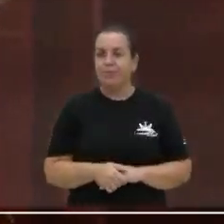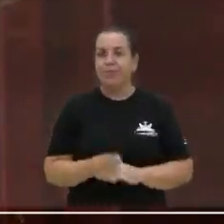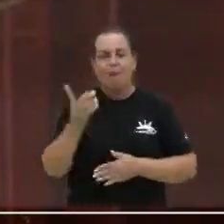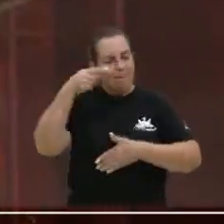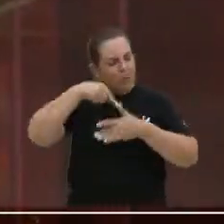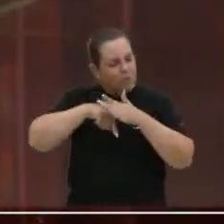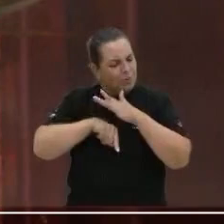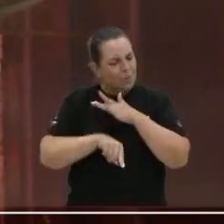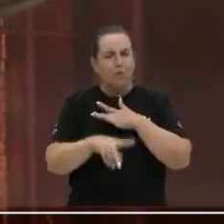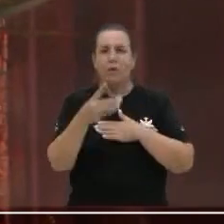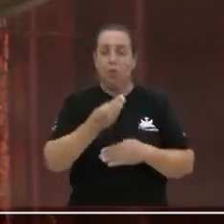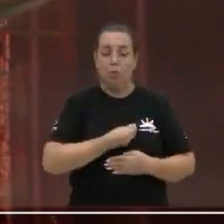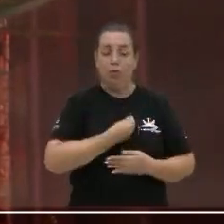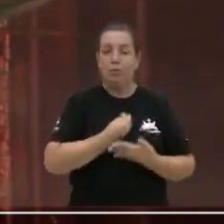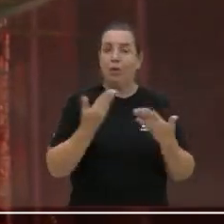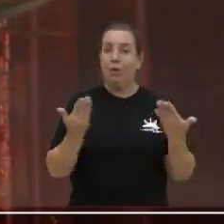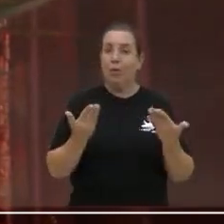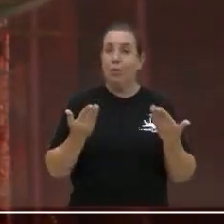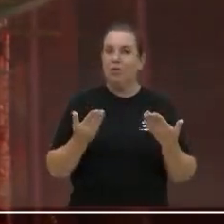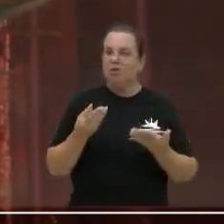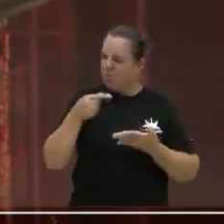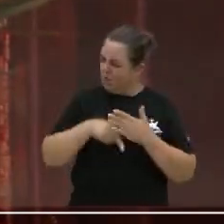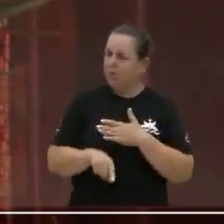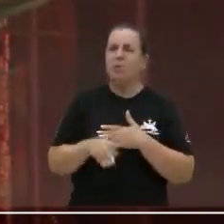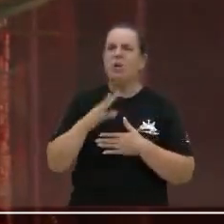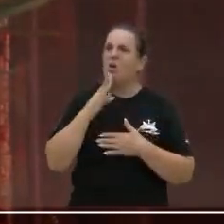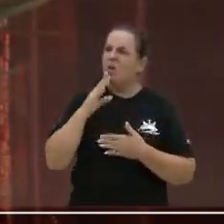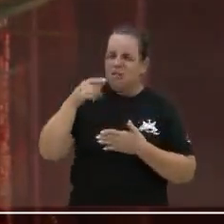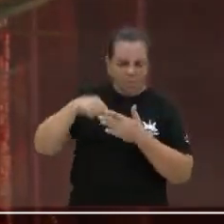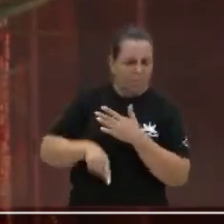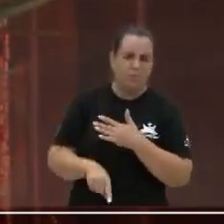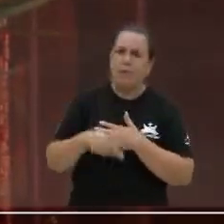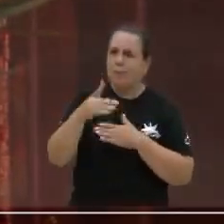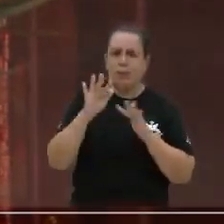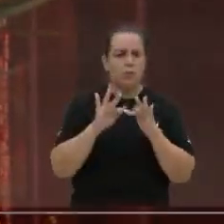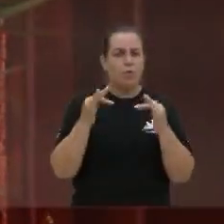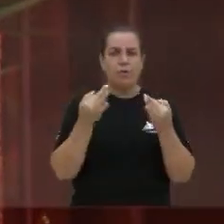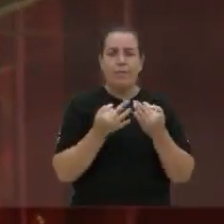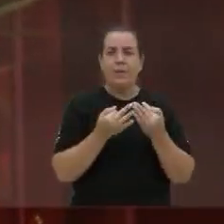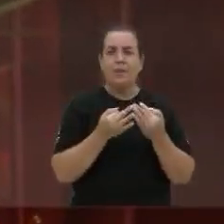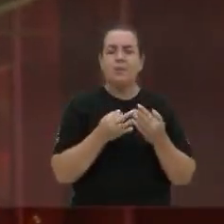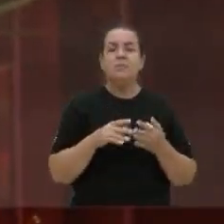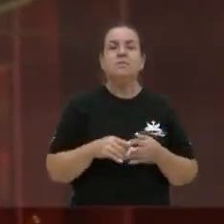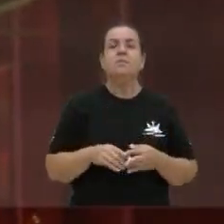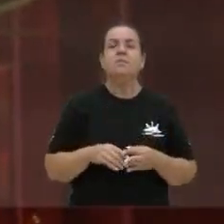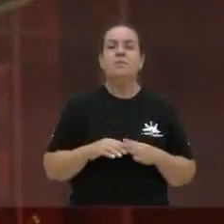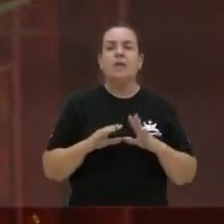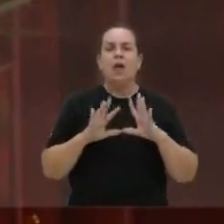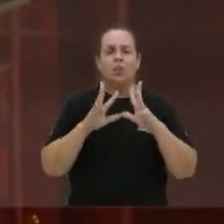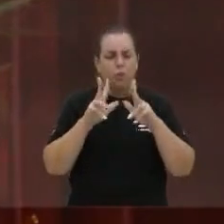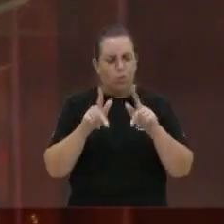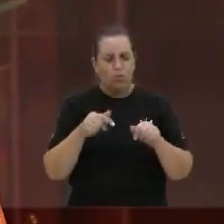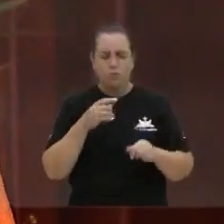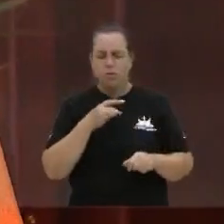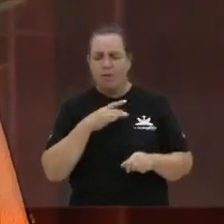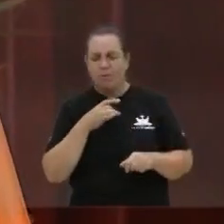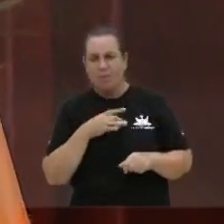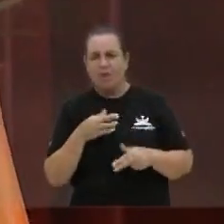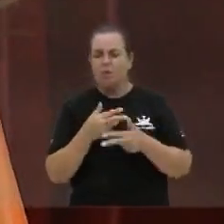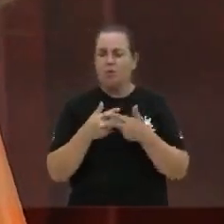Mergulhe a tua vida hoje, a tua família, os nossos medos, os nossos receios